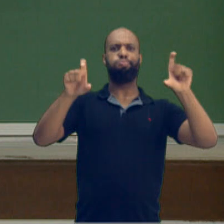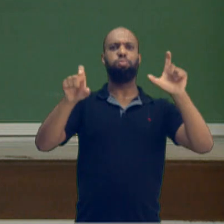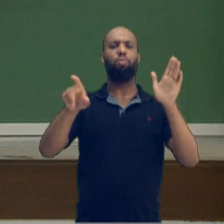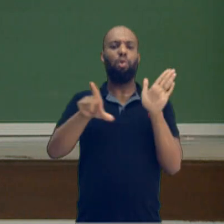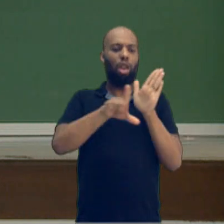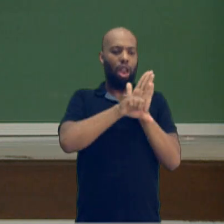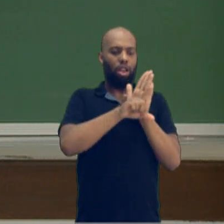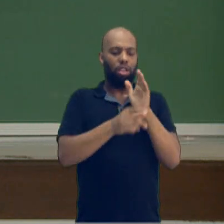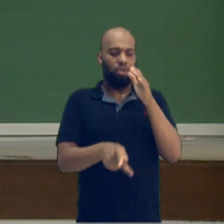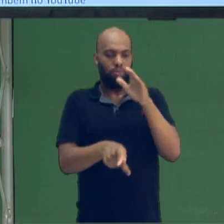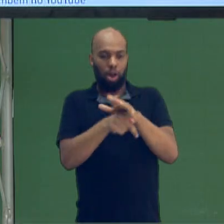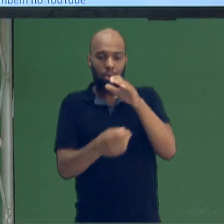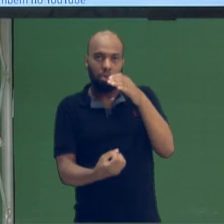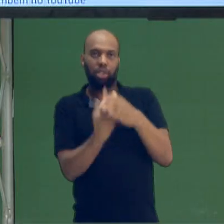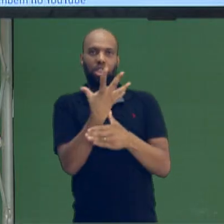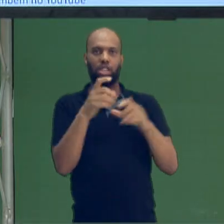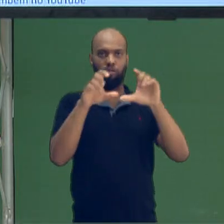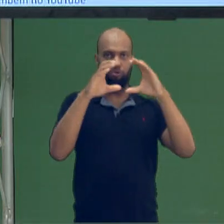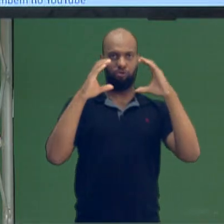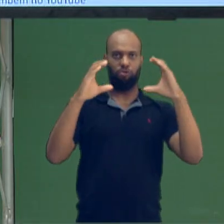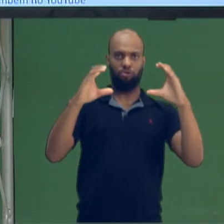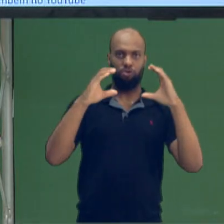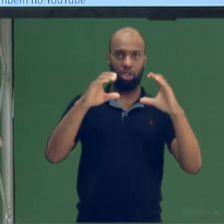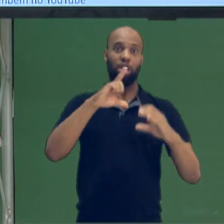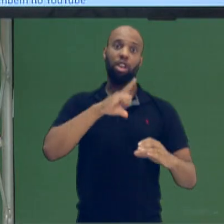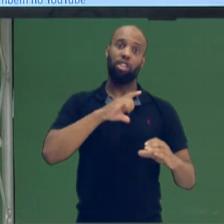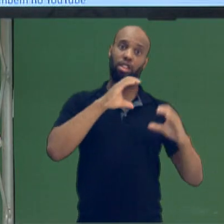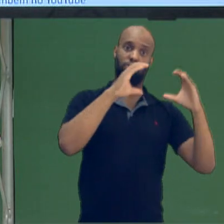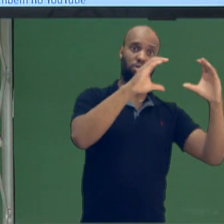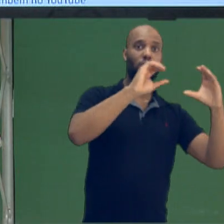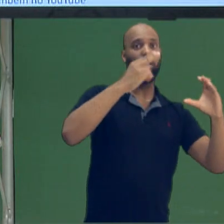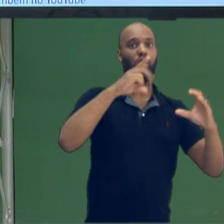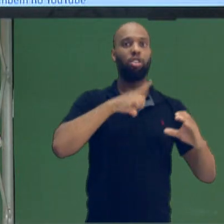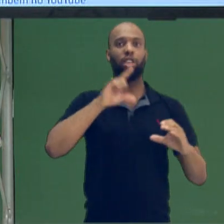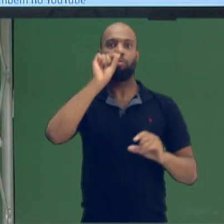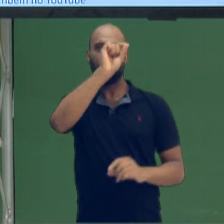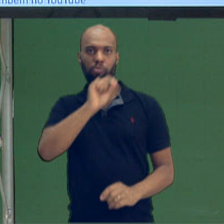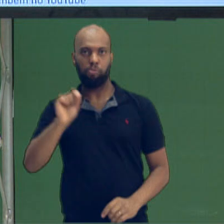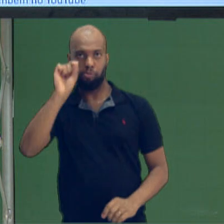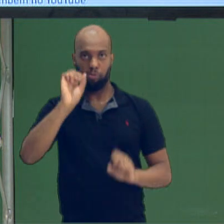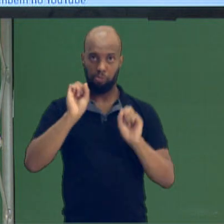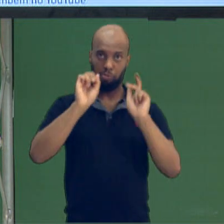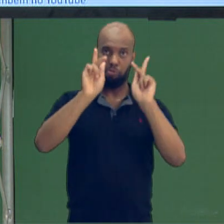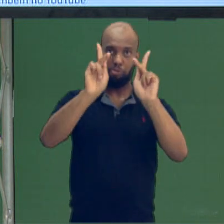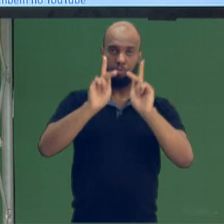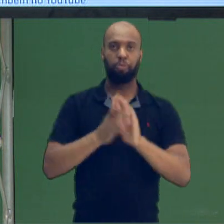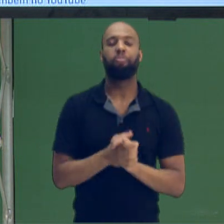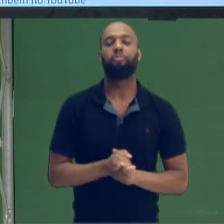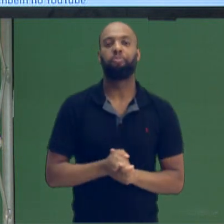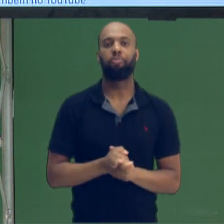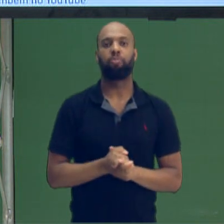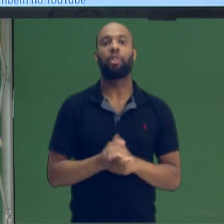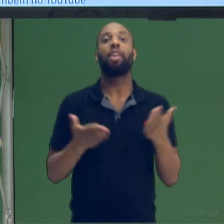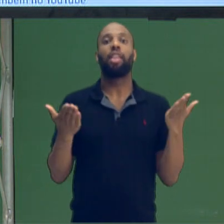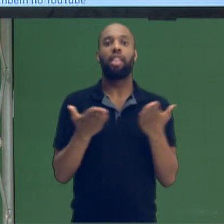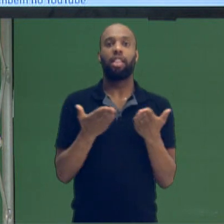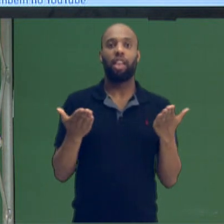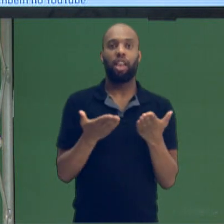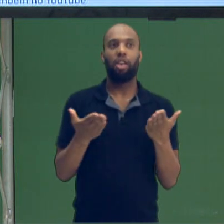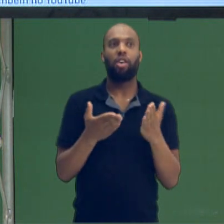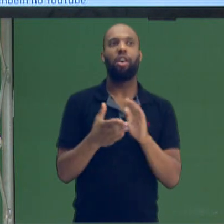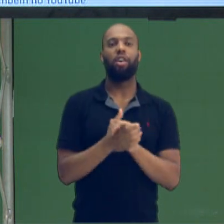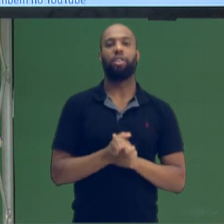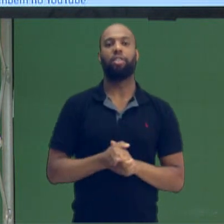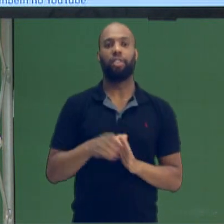gente vai ter o valor das funções, ou a gente vai ter o valor dos pontos. Perfeito? Muito bem, então. Agora apareceu a nossa